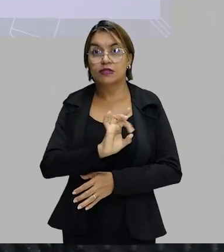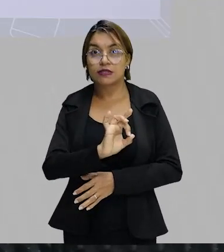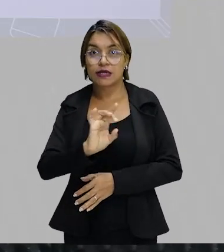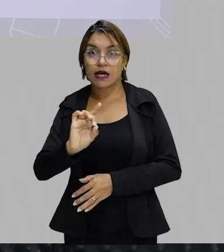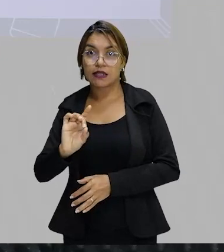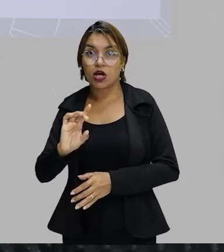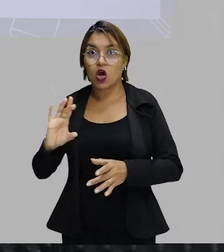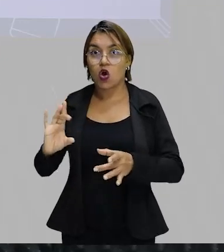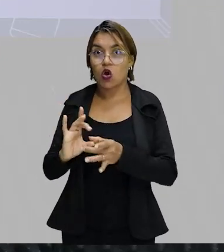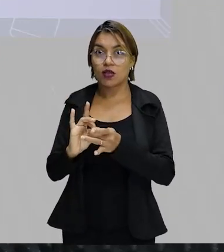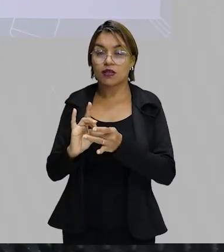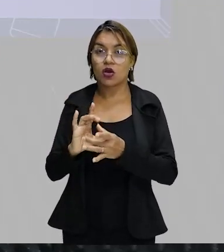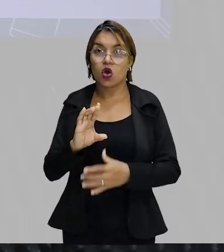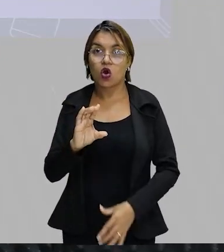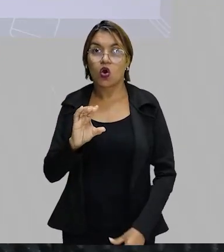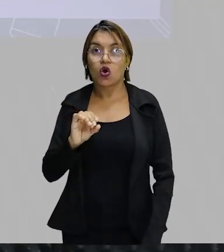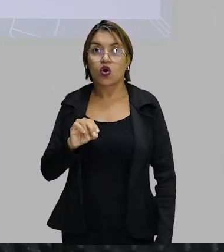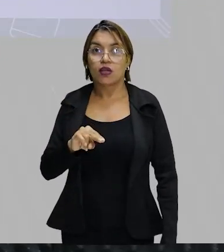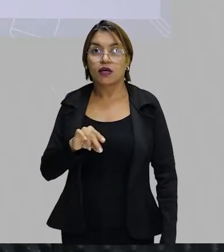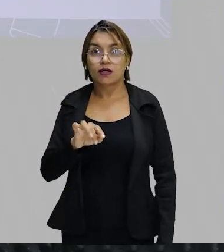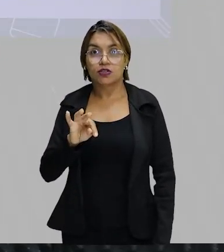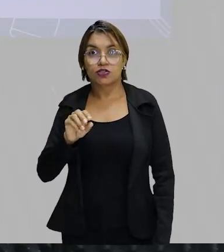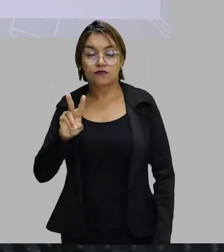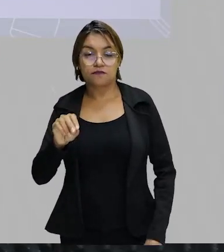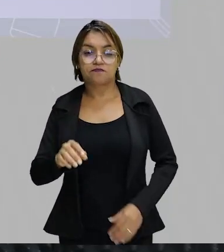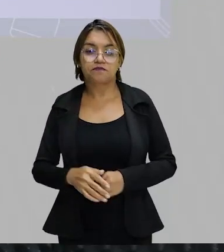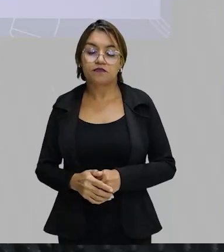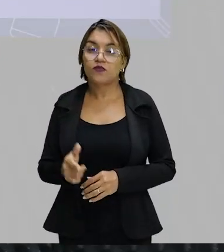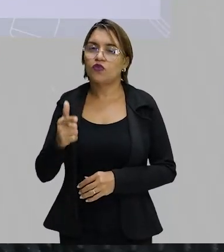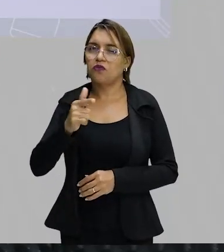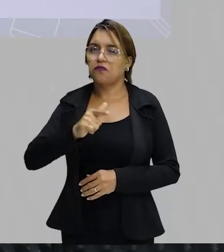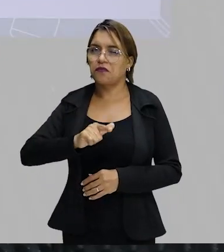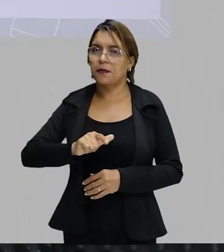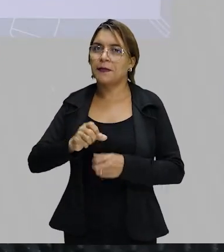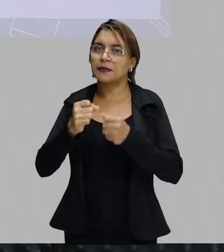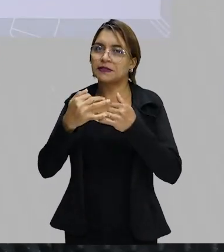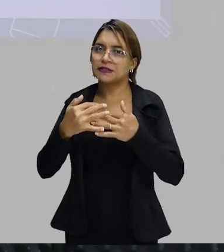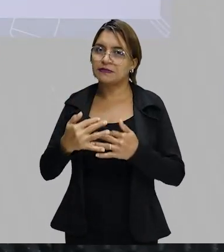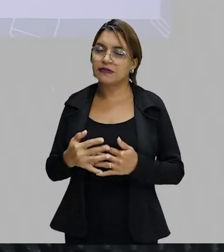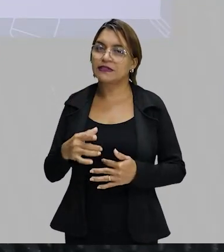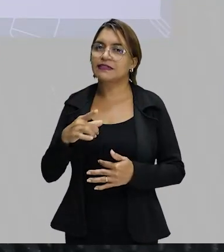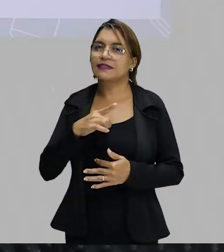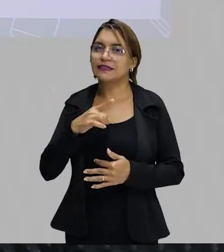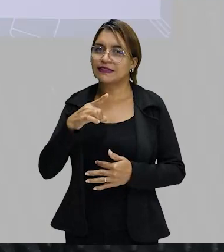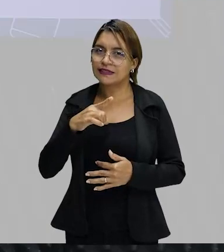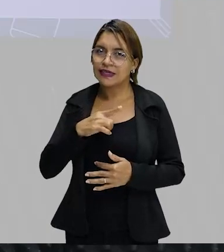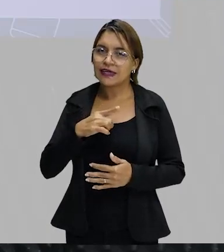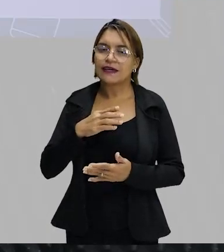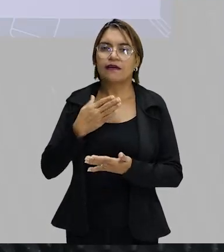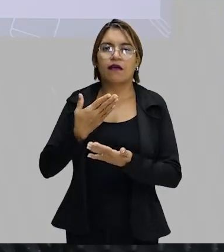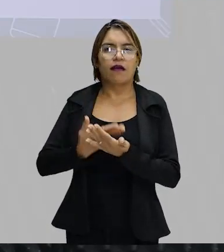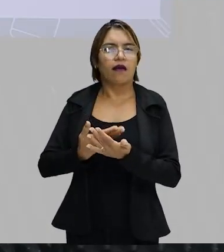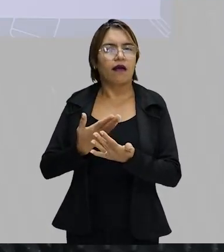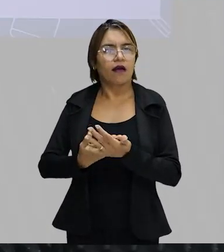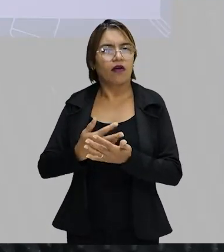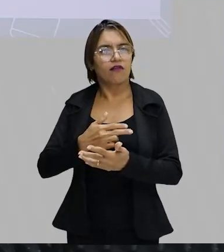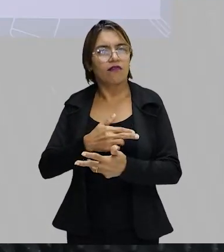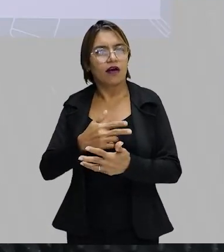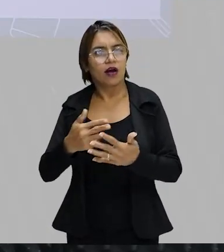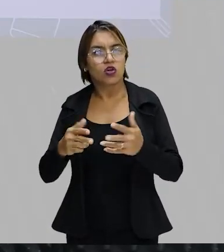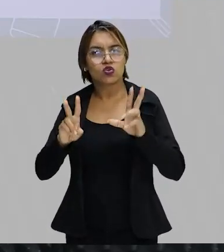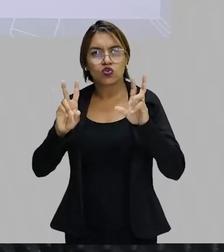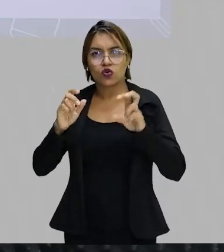bom? Mas, mais uma vez, eu falo para vocês, nós temos aulas sobre a lógica